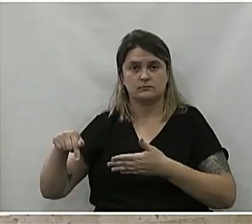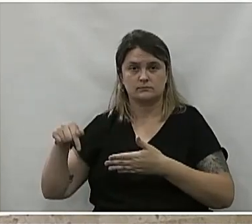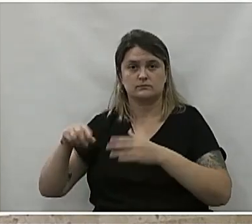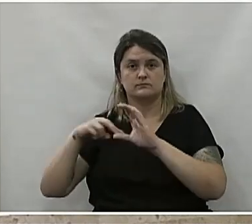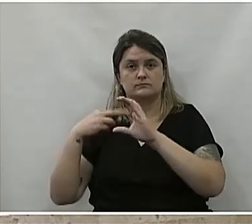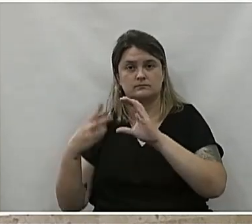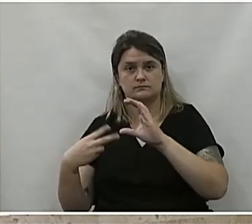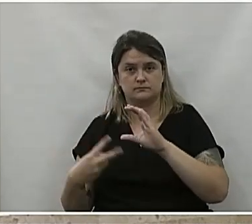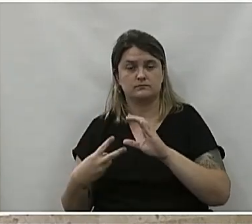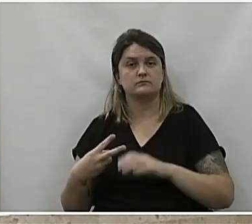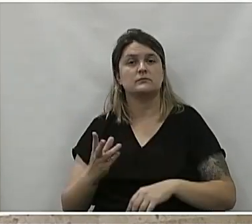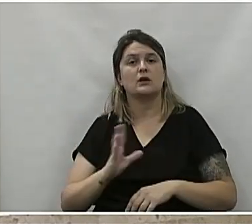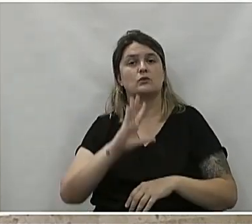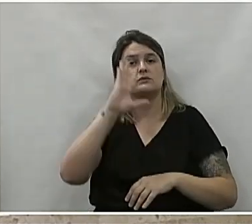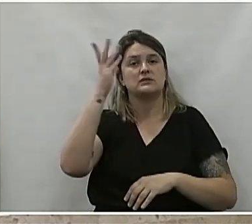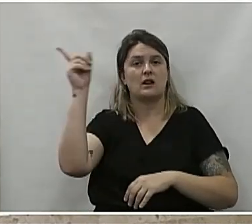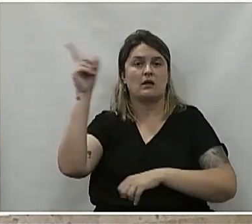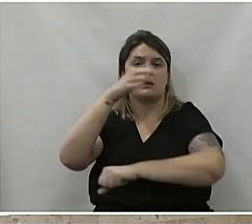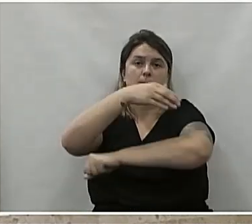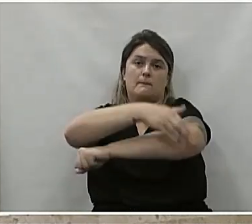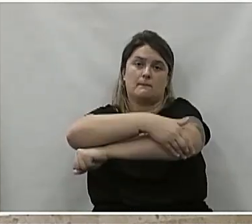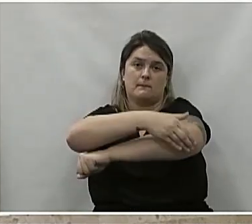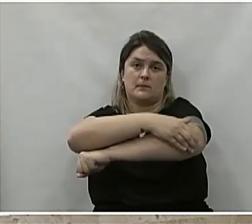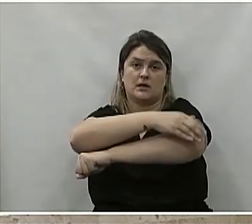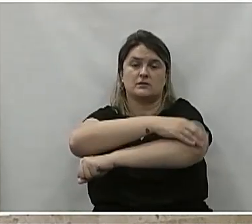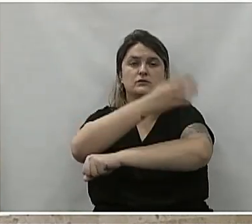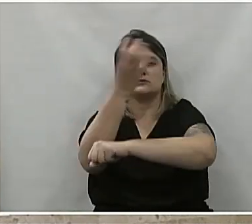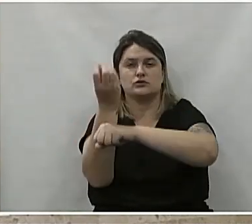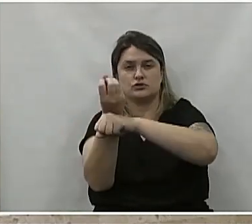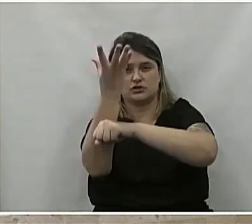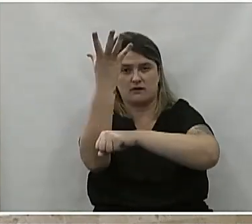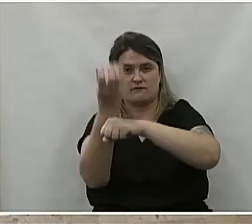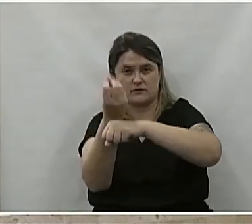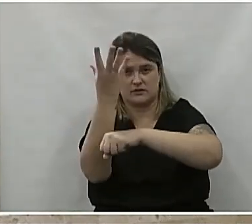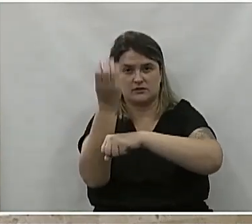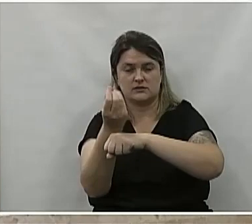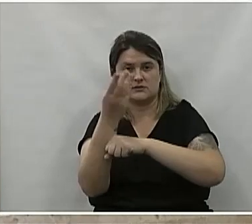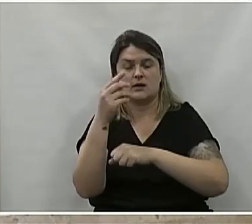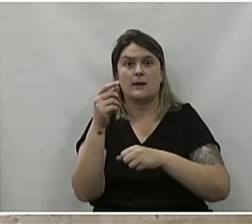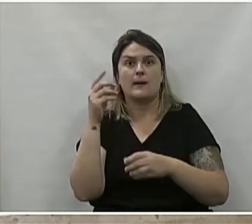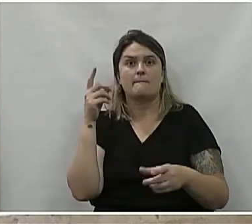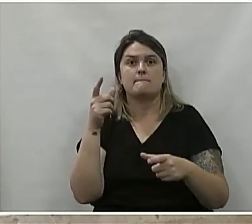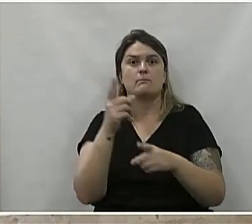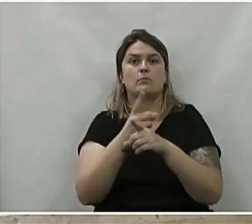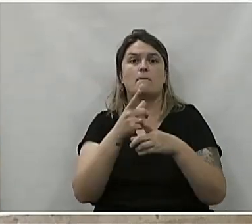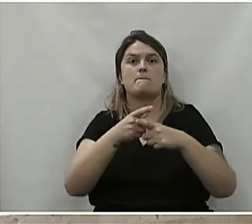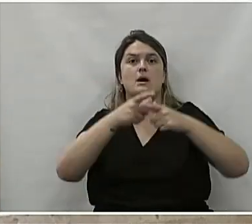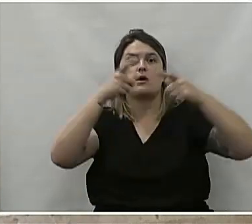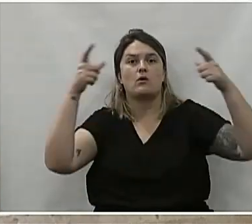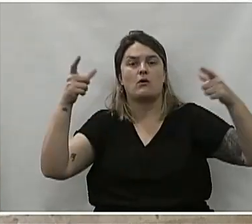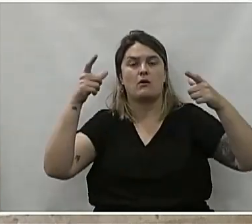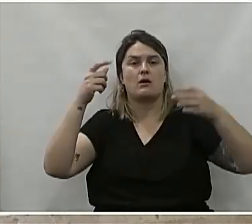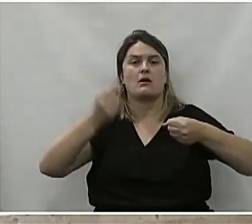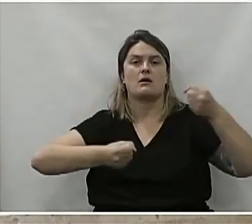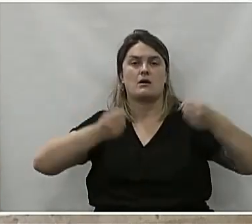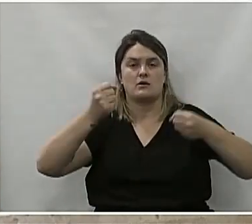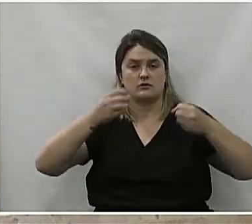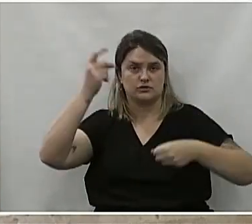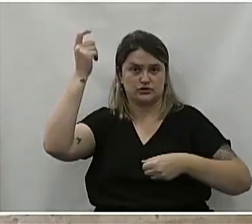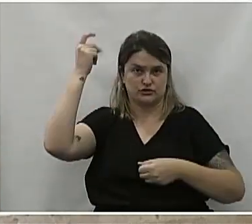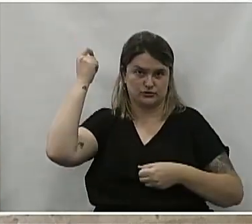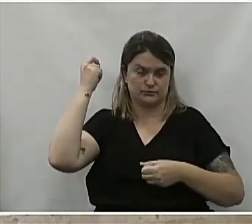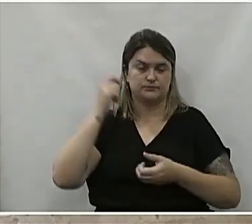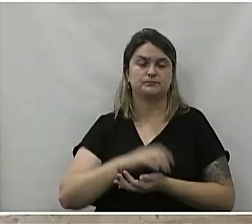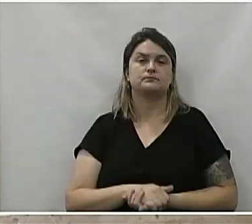Vereadores Vai acontecer Ali na Praça Ercílio Luz Um dos maiores Encontros De carros antigos Aqui da